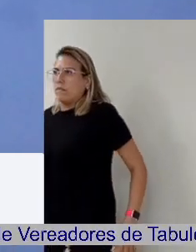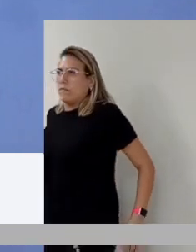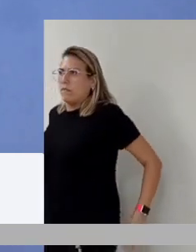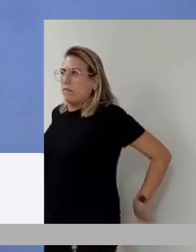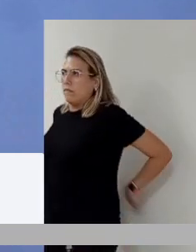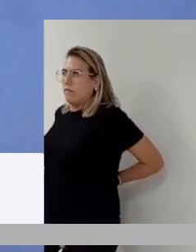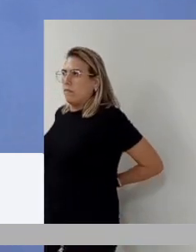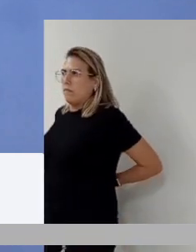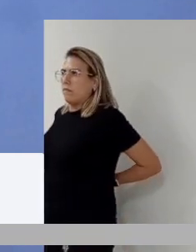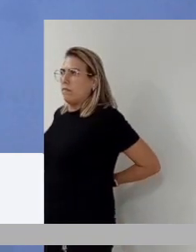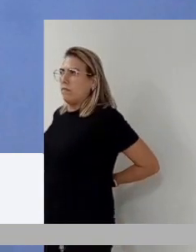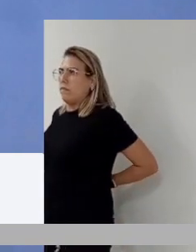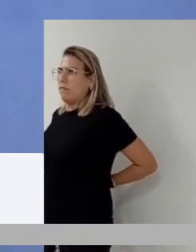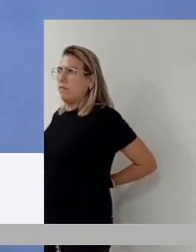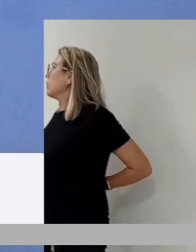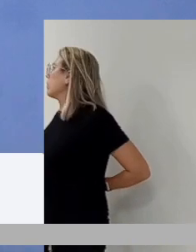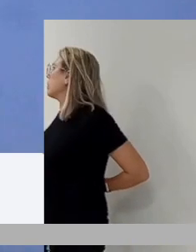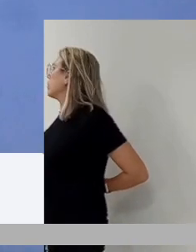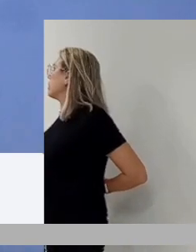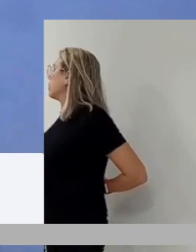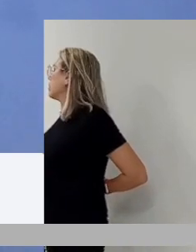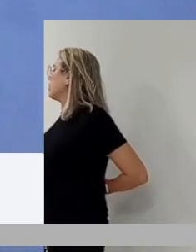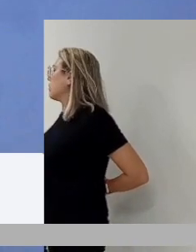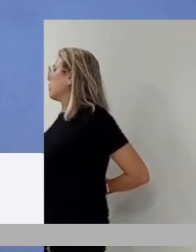Norte a casa do